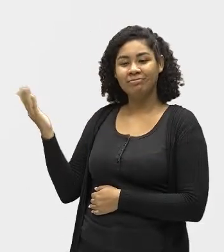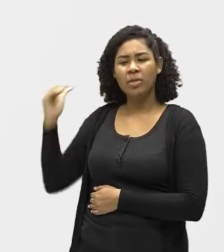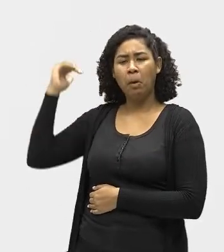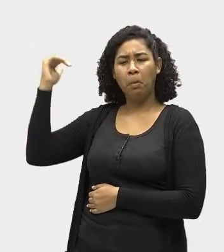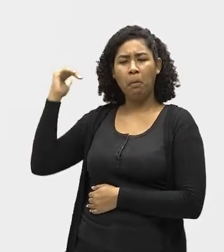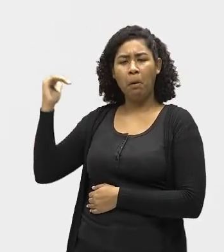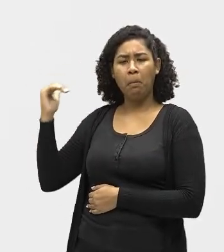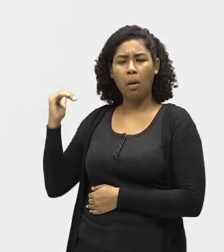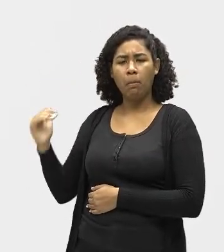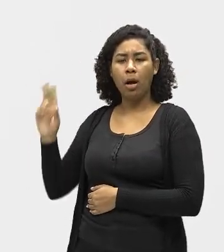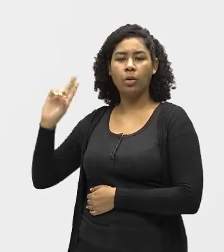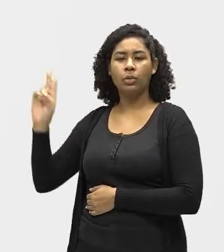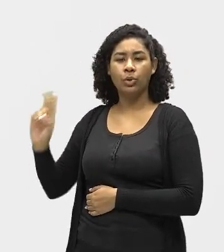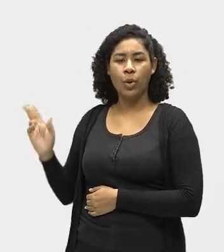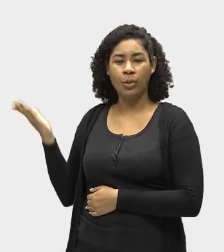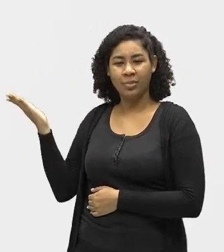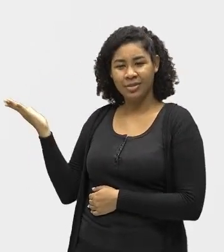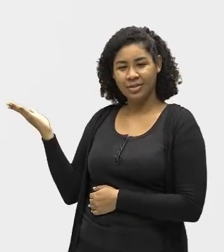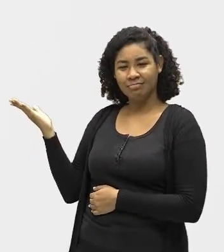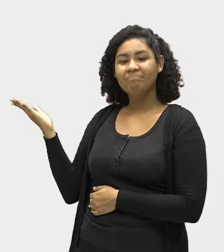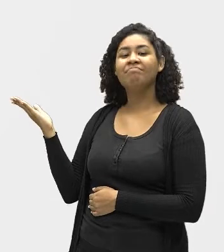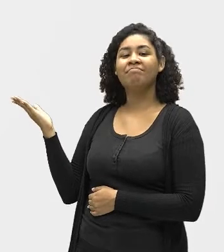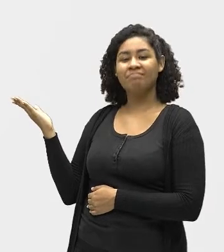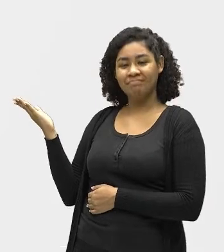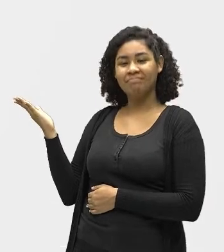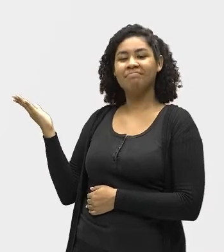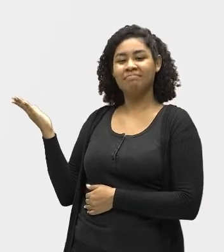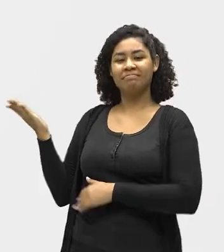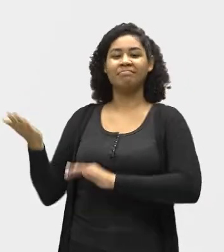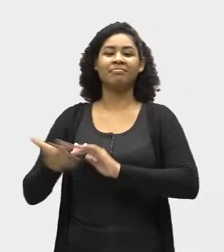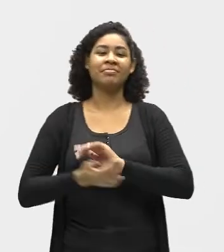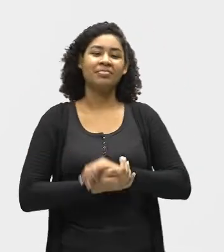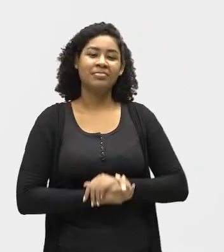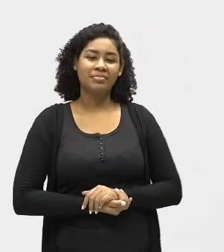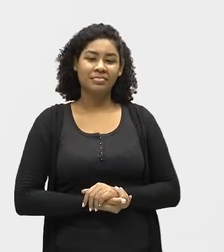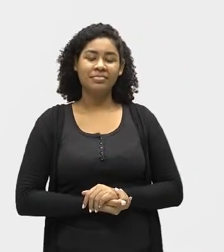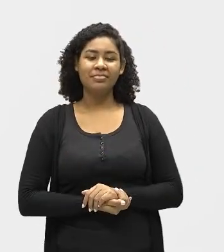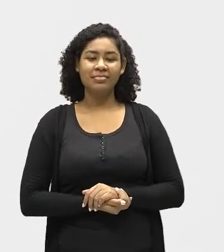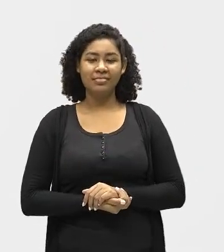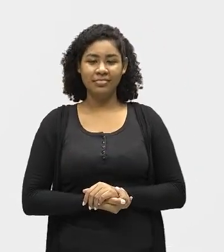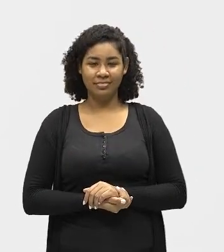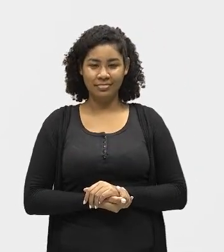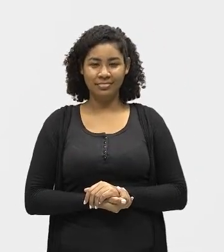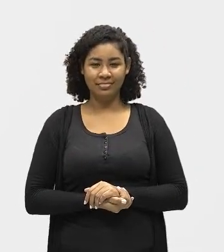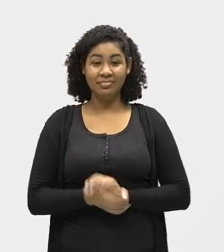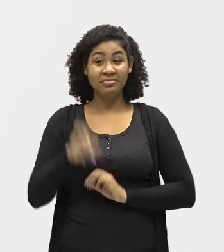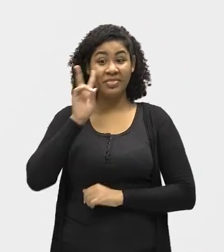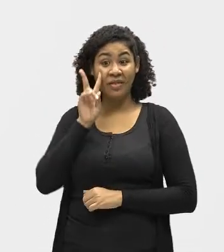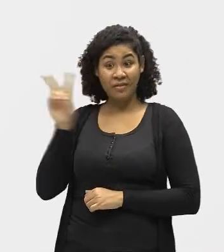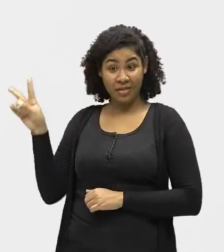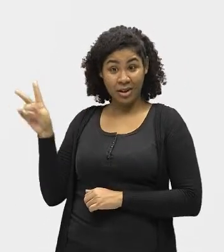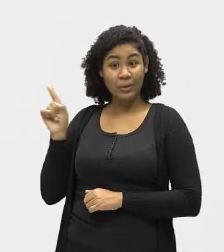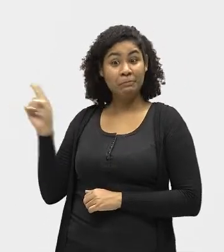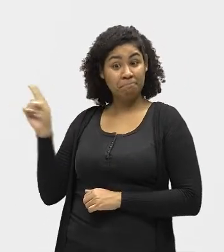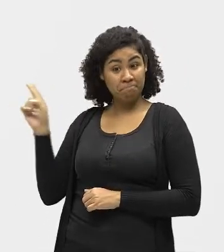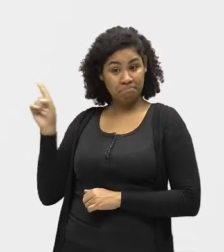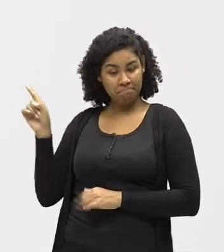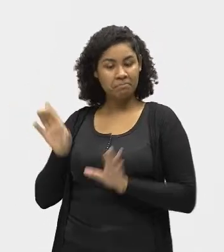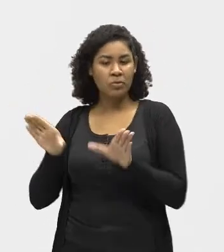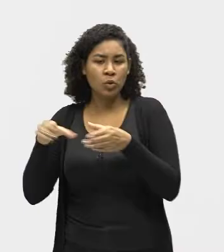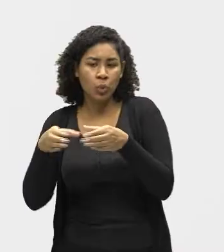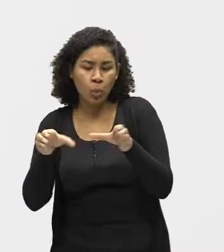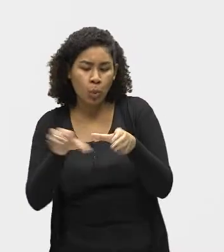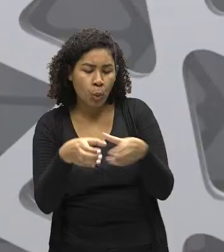Tupinaés, Potiguaras, Tupinambás, Tamoios e Tupiniquins. Esses